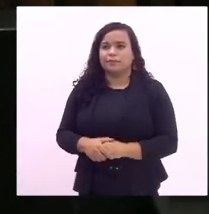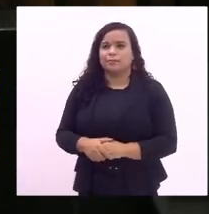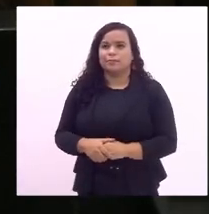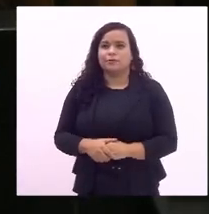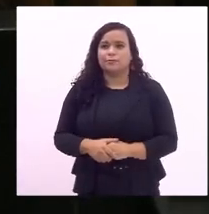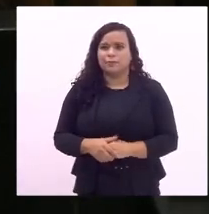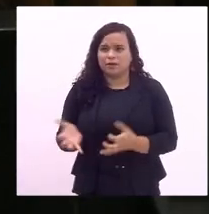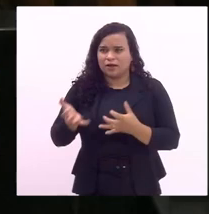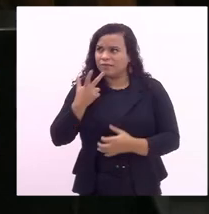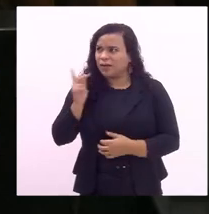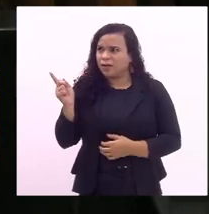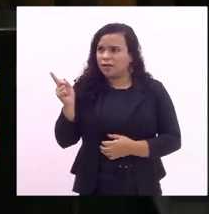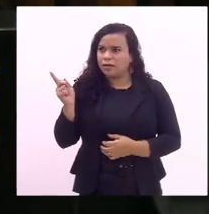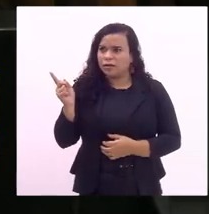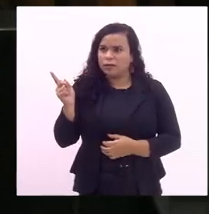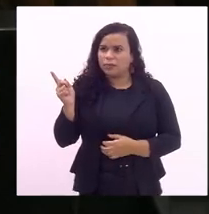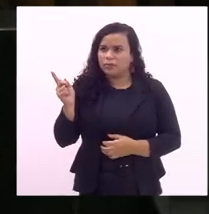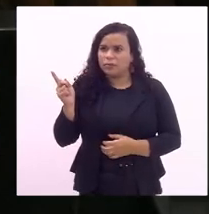Quer falar?